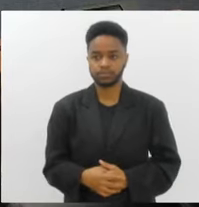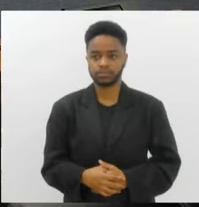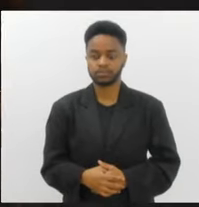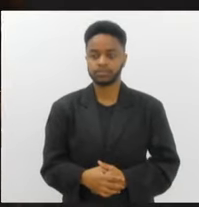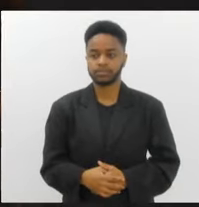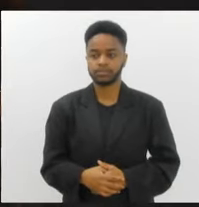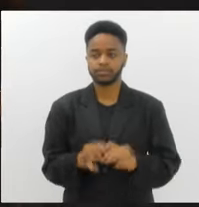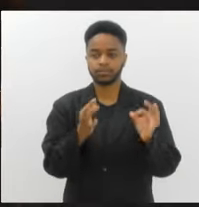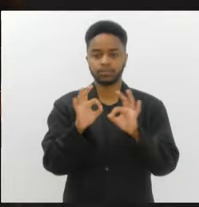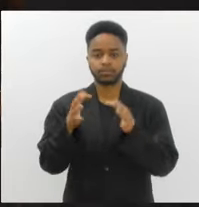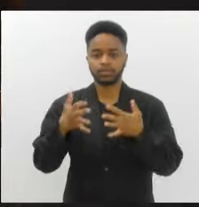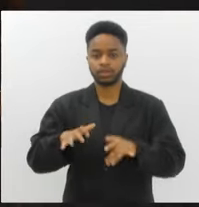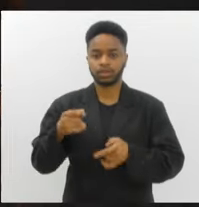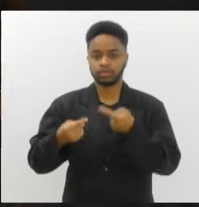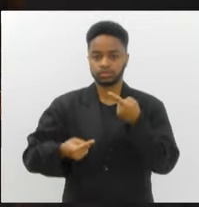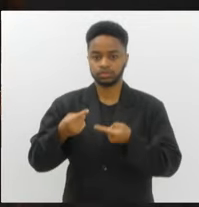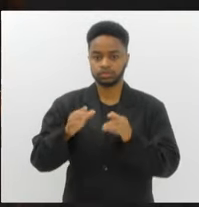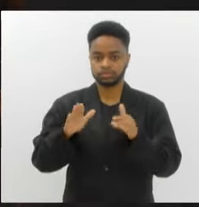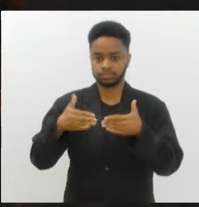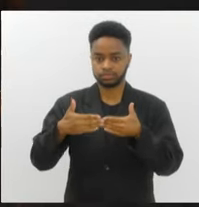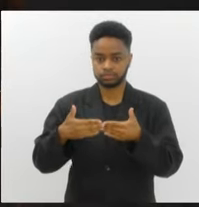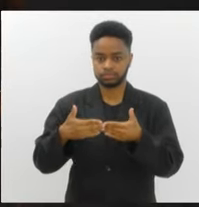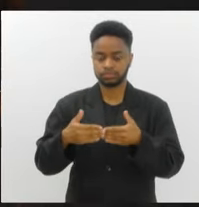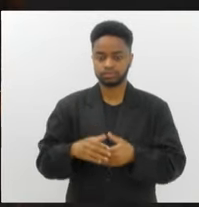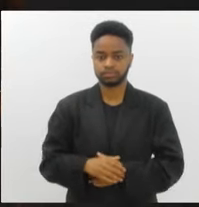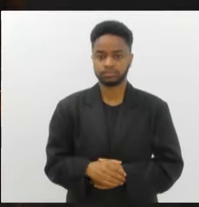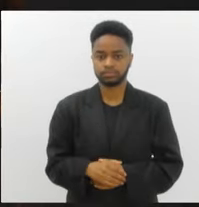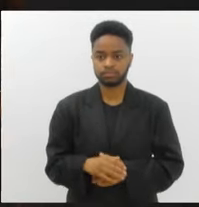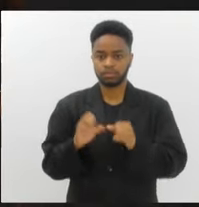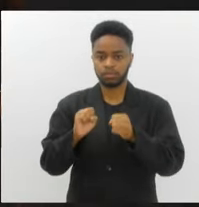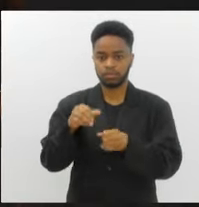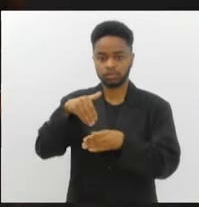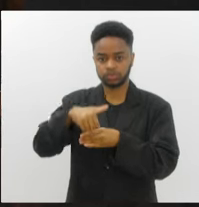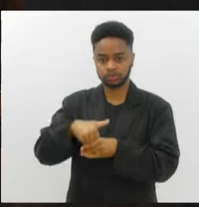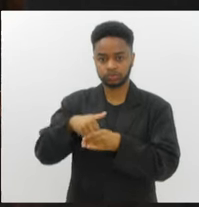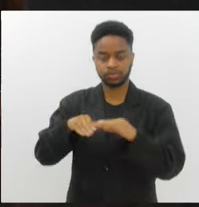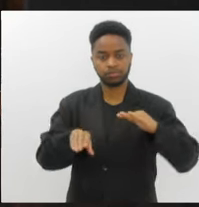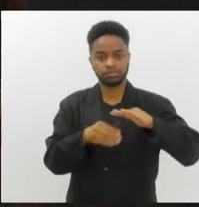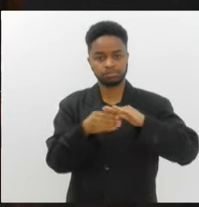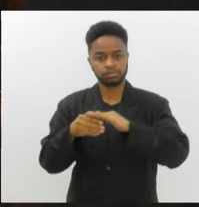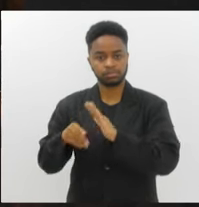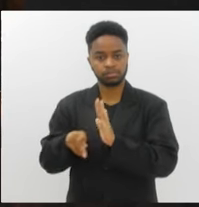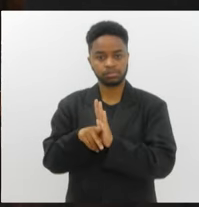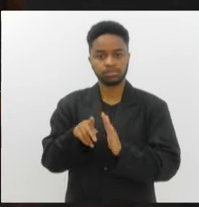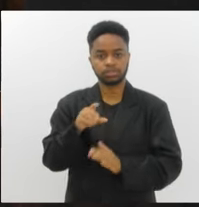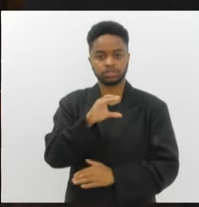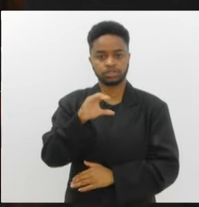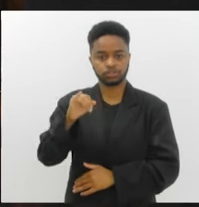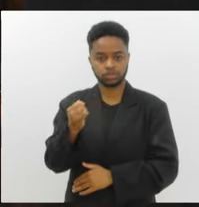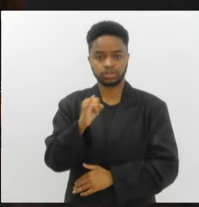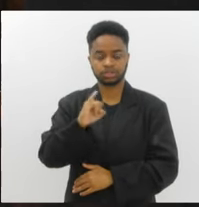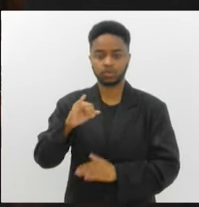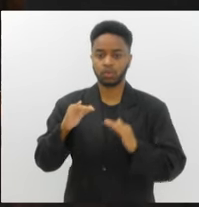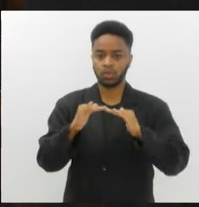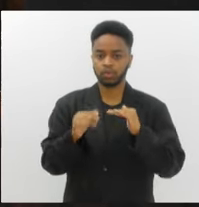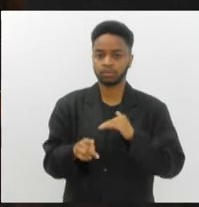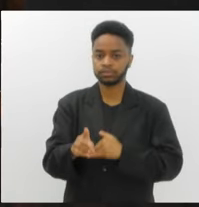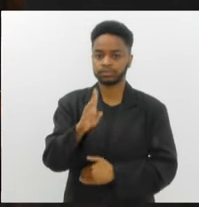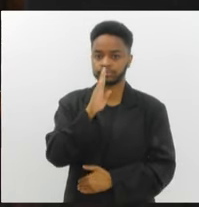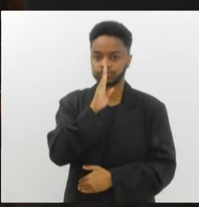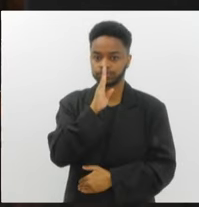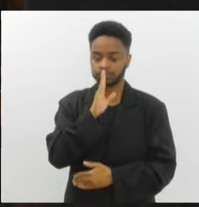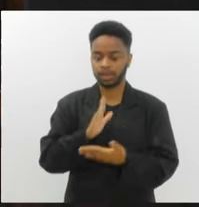Não havendo mais quem queira discutir, encerrada a discussão. Em votação as emendas da CCJ. Senhores que aprovam, permaneçam como